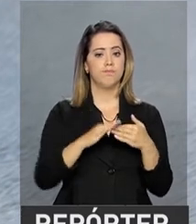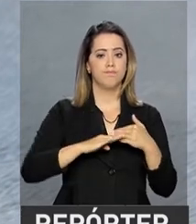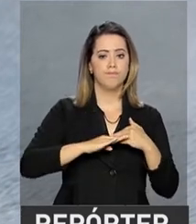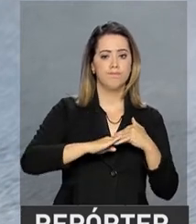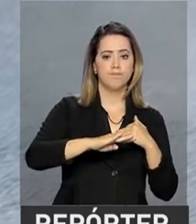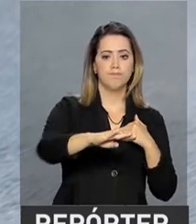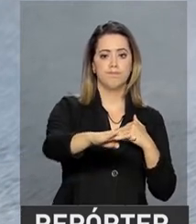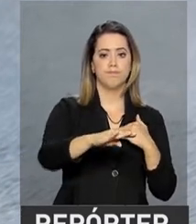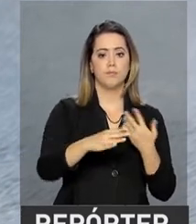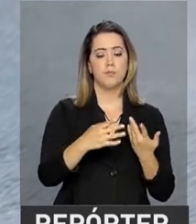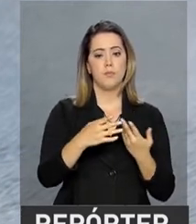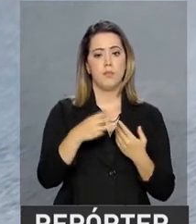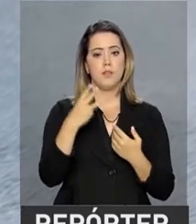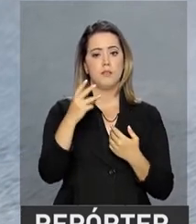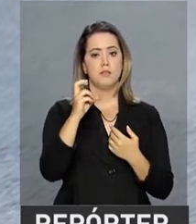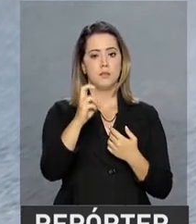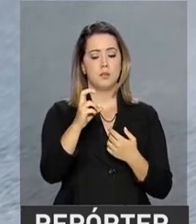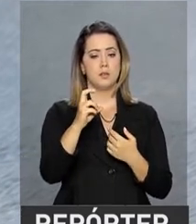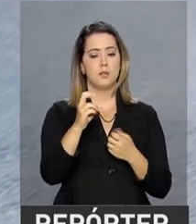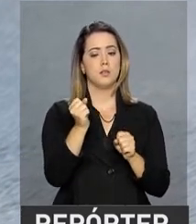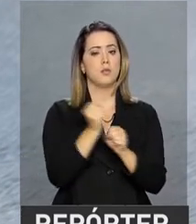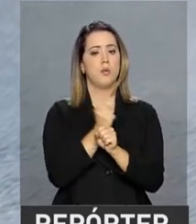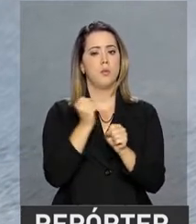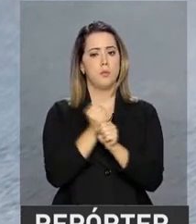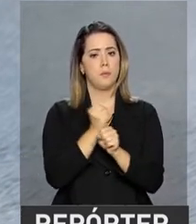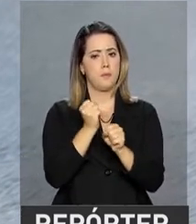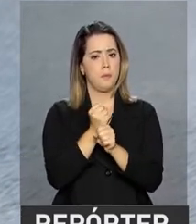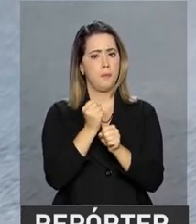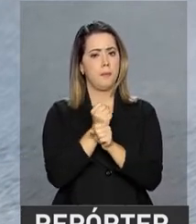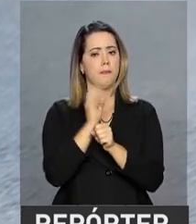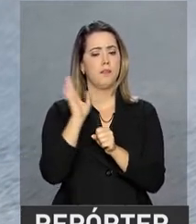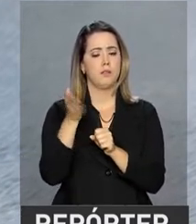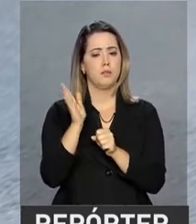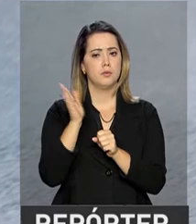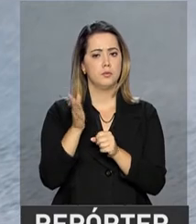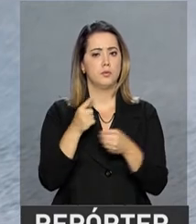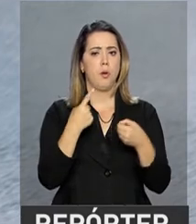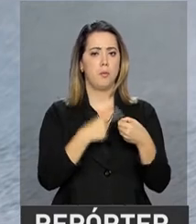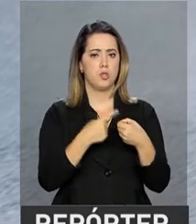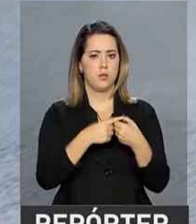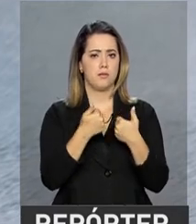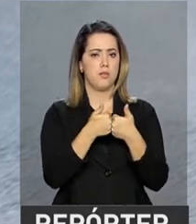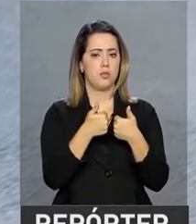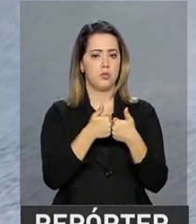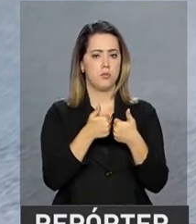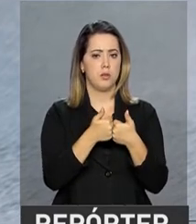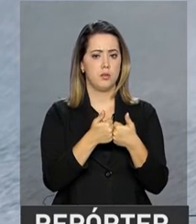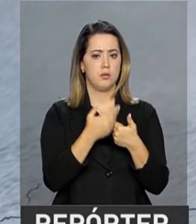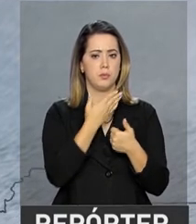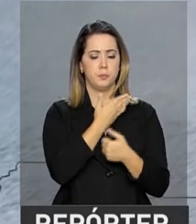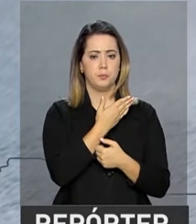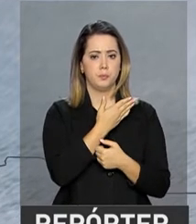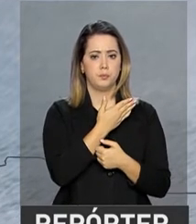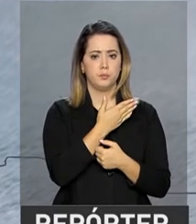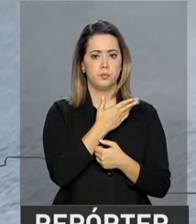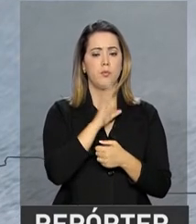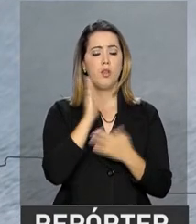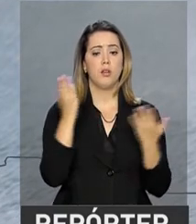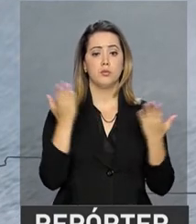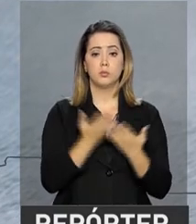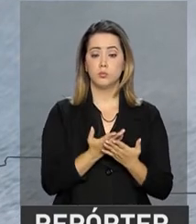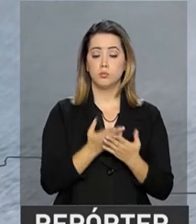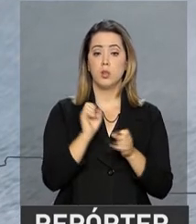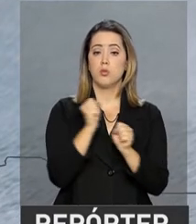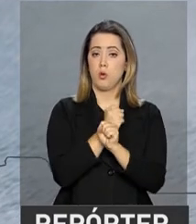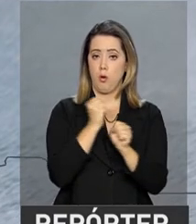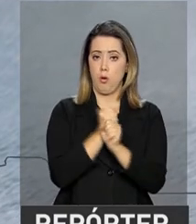pavimentados os 35 quilômetros entre o povoado de vila planalto e o entroncamento com a br 230